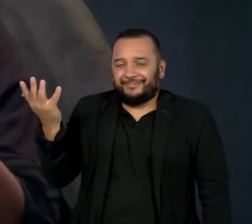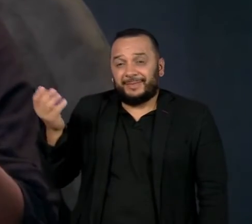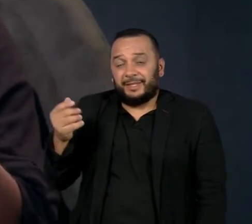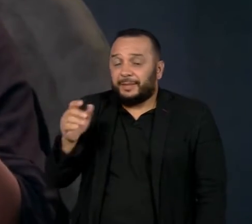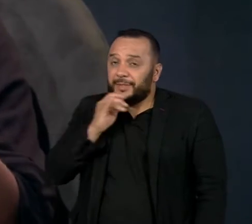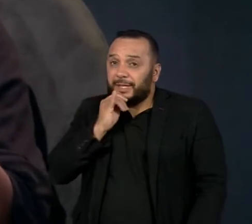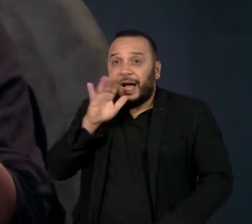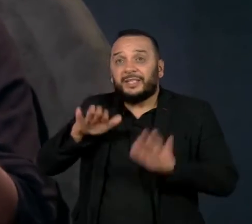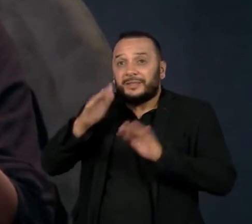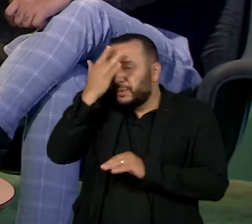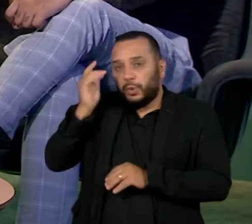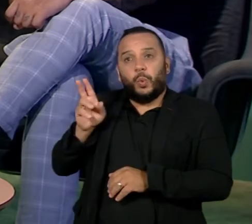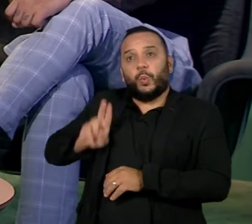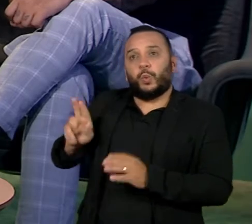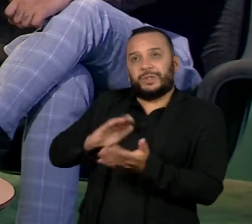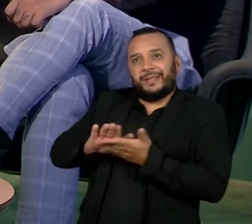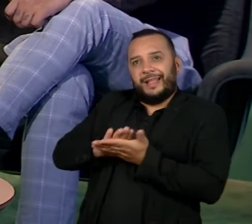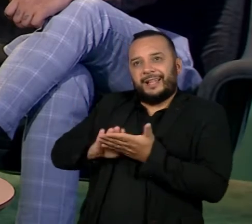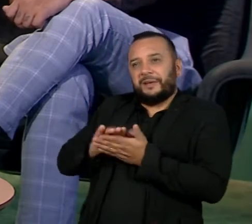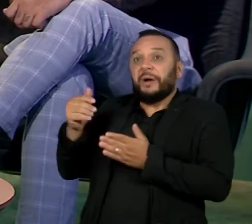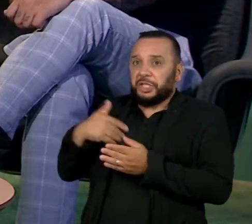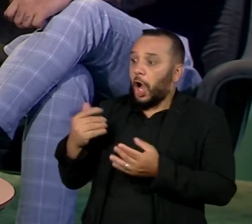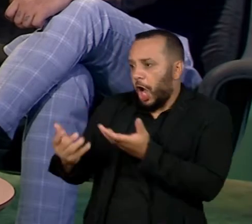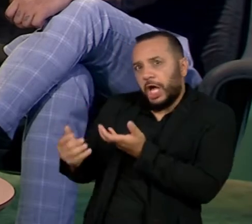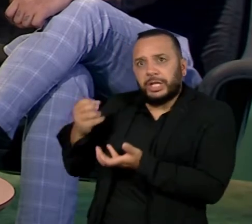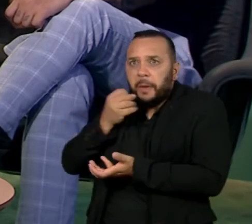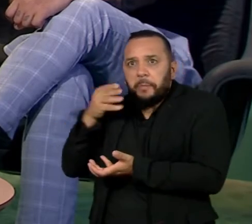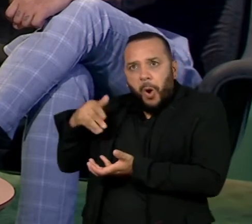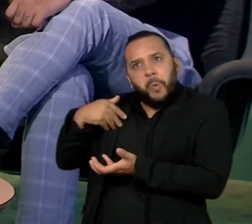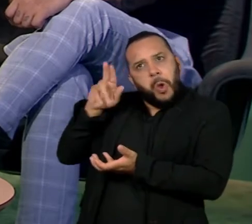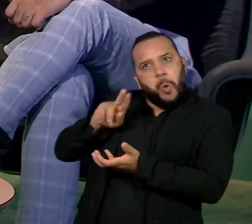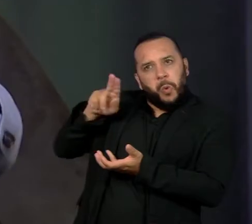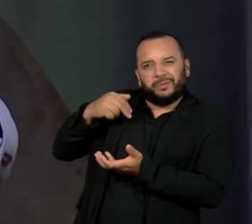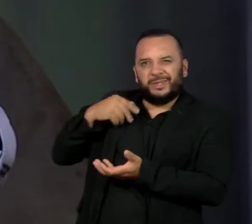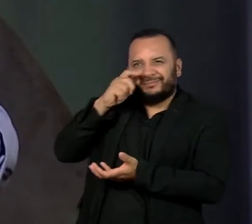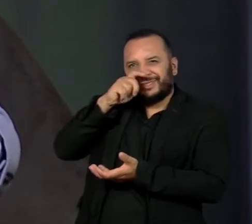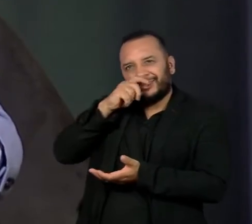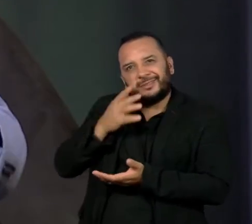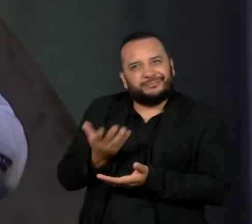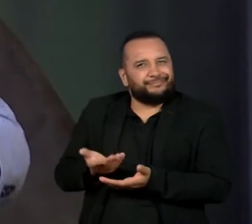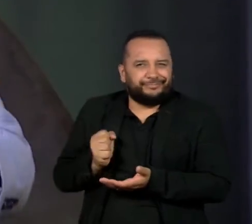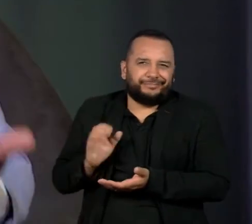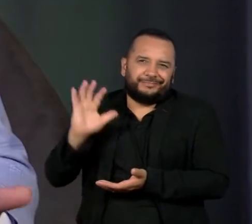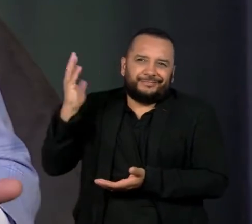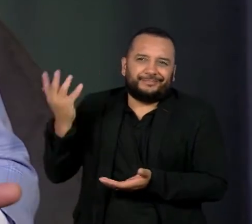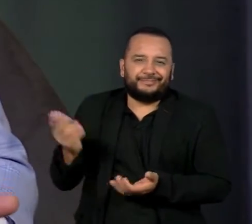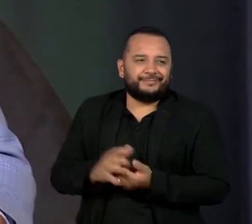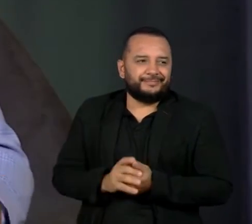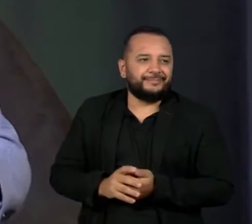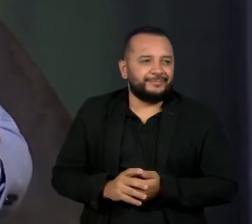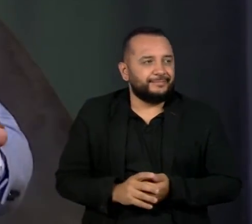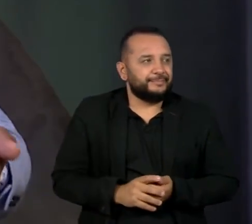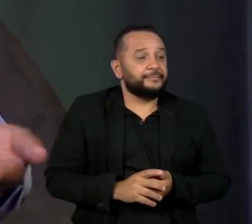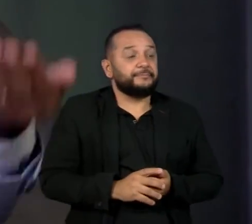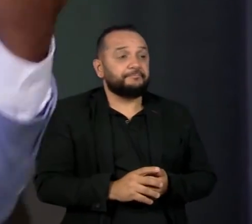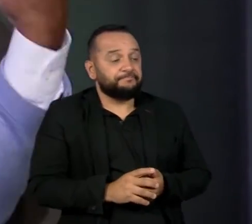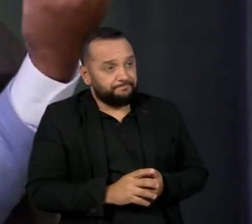usem ou que elas não, de fato, consomem aquela marca. Agora, ô Júlio, por outro lado, é isso que nós estamos dizendo.